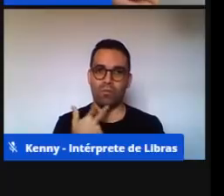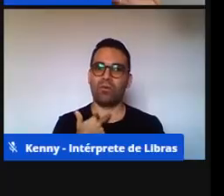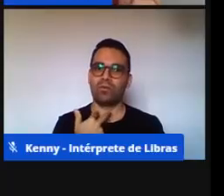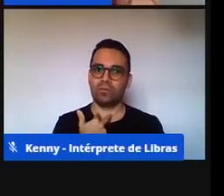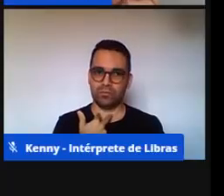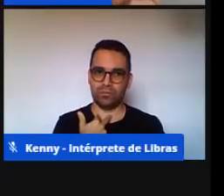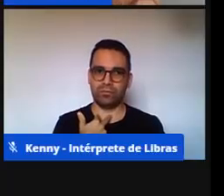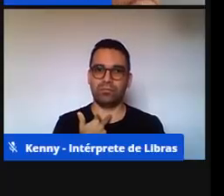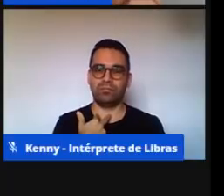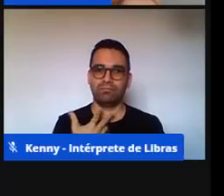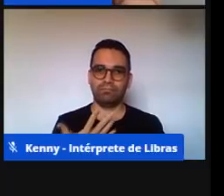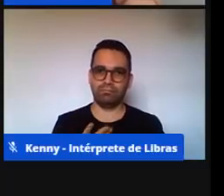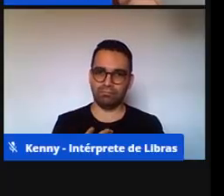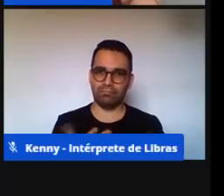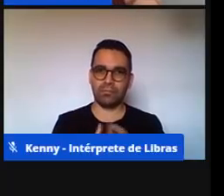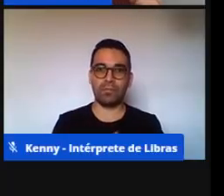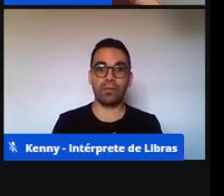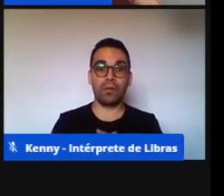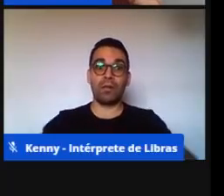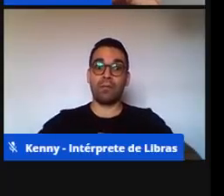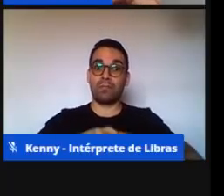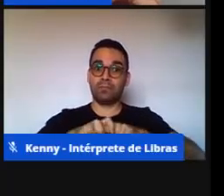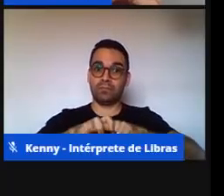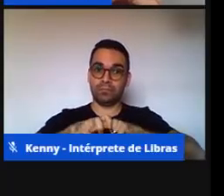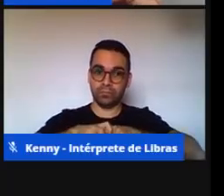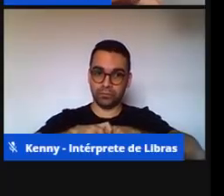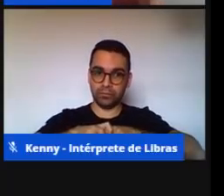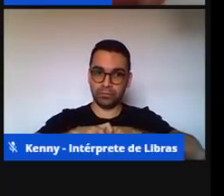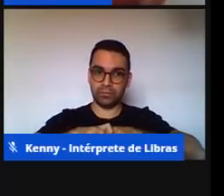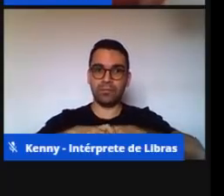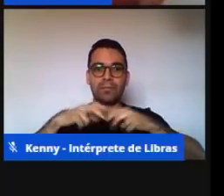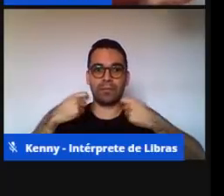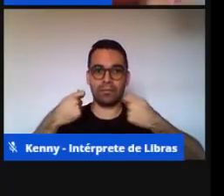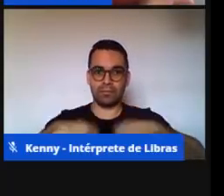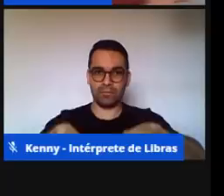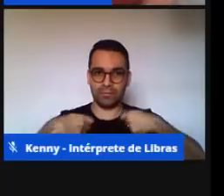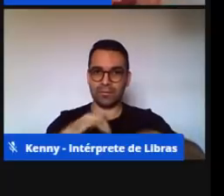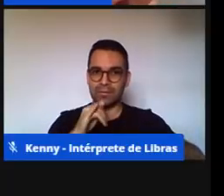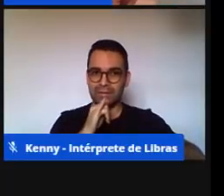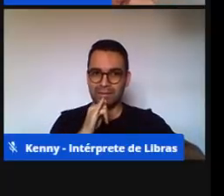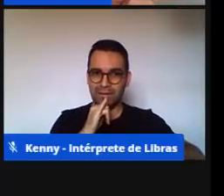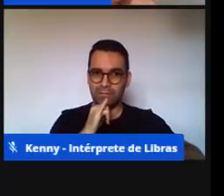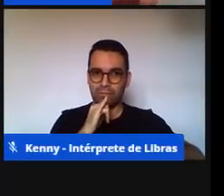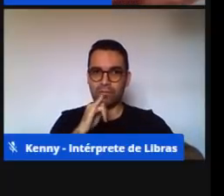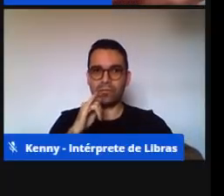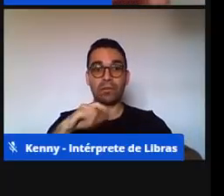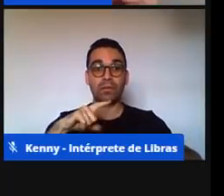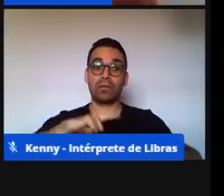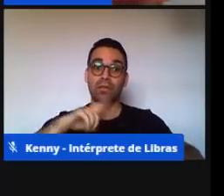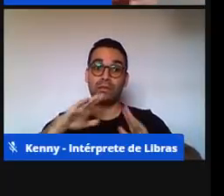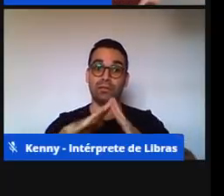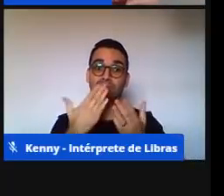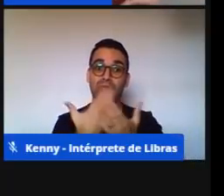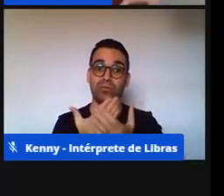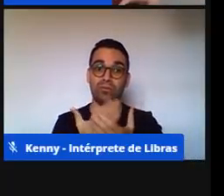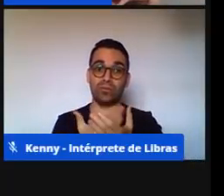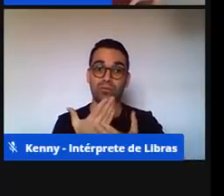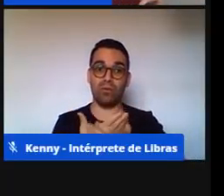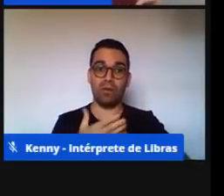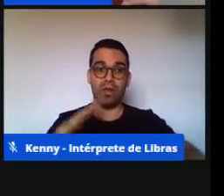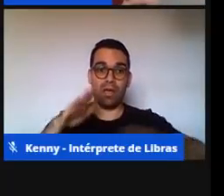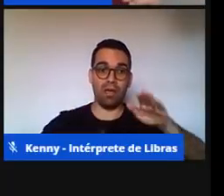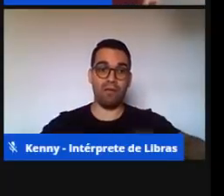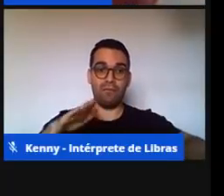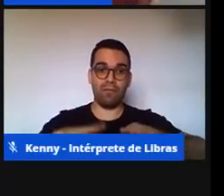ar. Então, para isso, a gente tem que, se for uma escola que não tem muitas entradas, onde vai ter muita gente